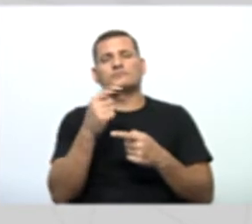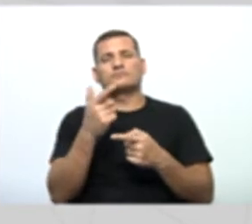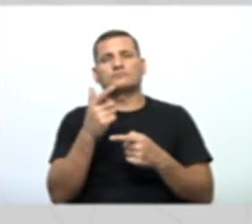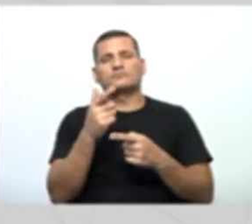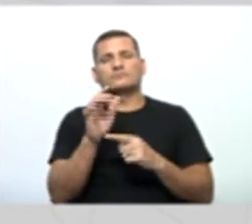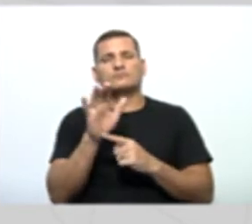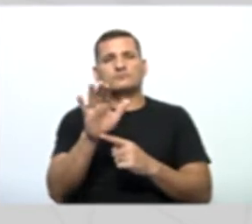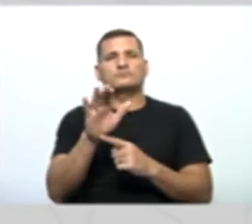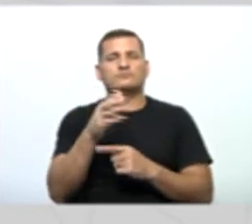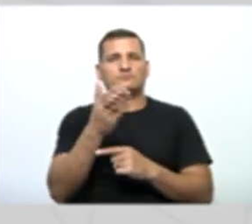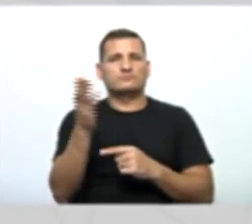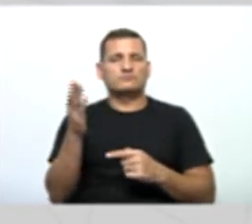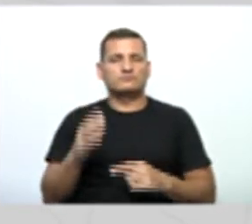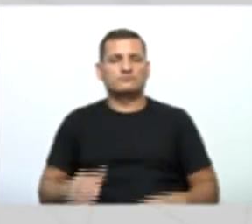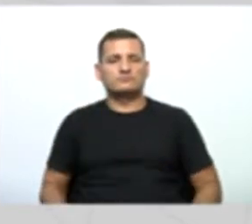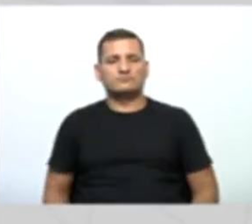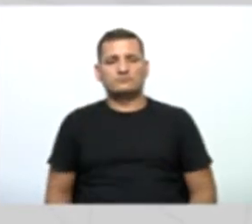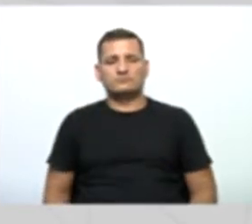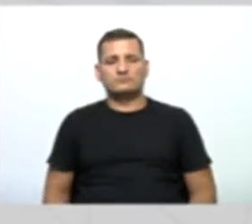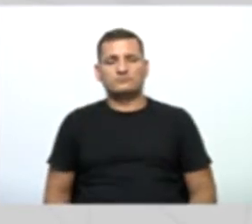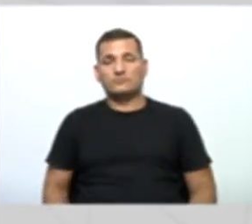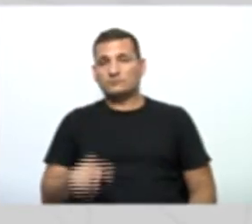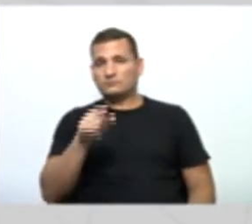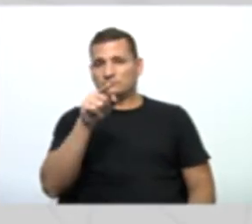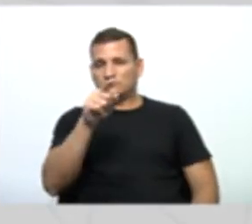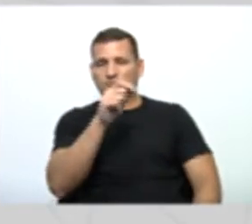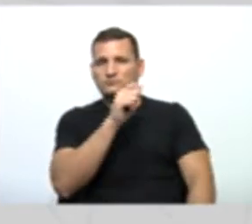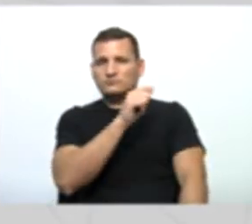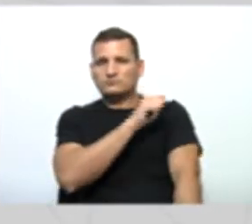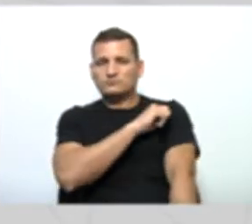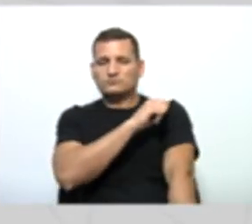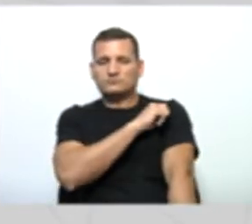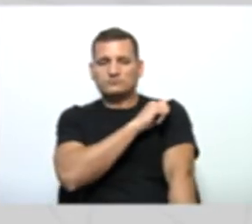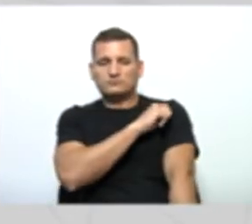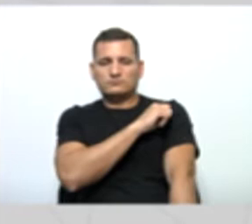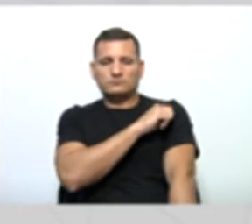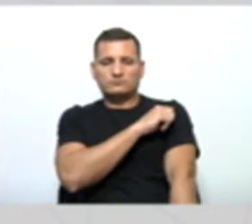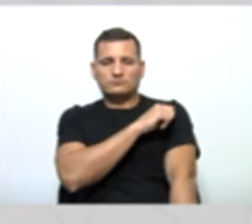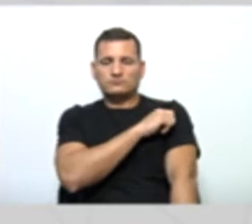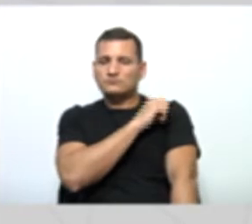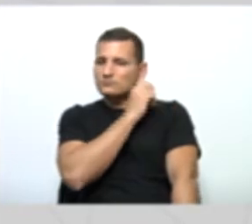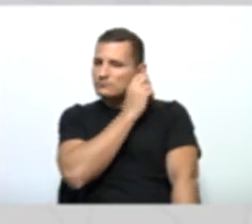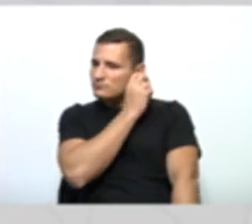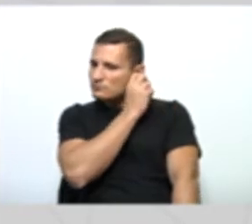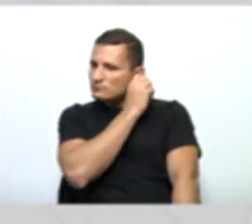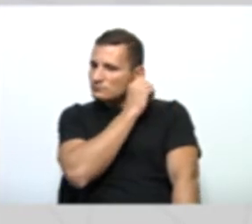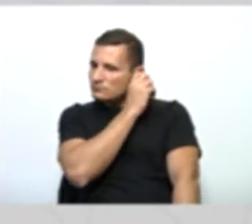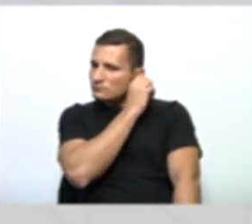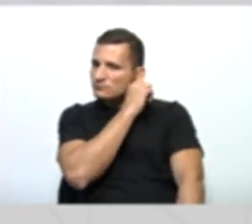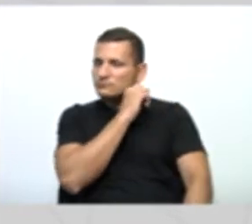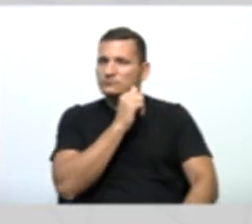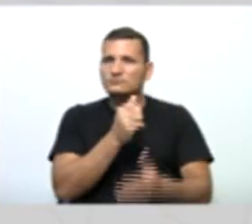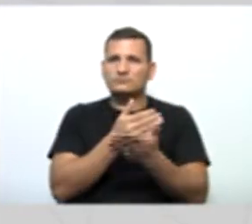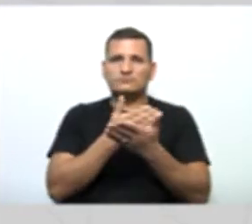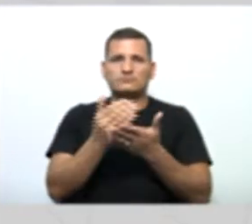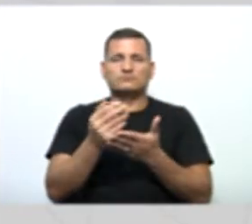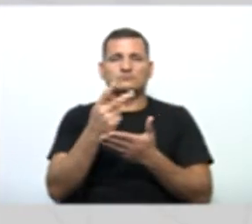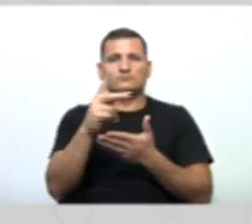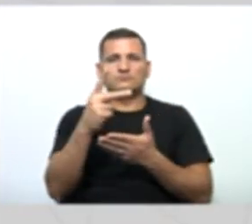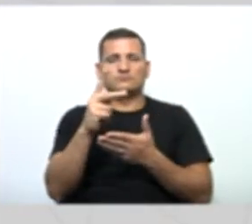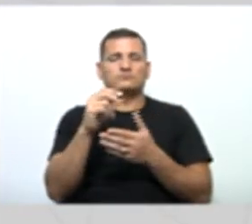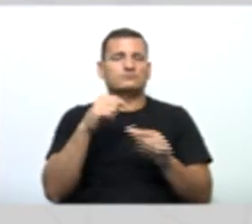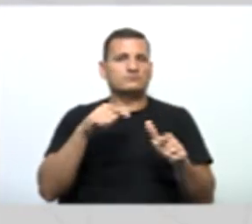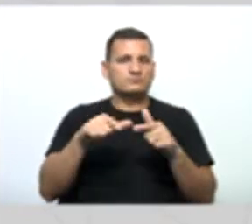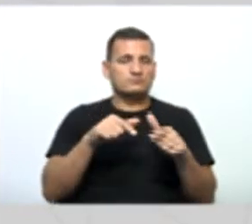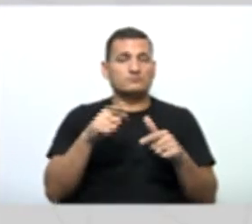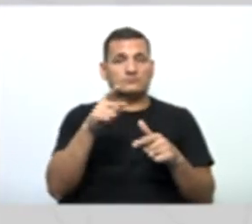vocês. Que o que acontece, ó, você é aluno, quando você está iniciando suas atividades, você precisa de um cliente, esse cliente